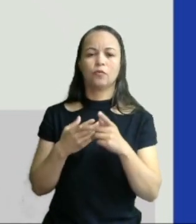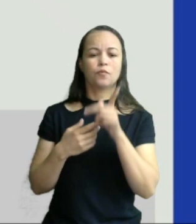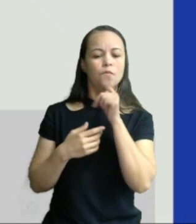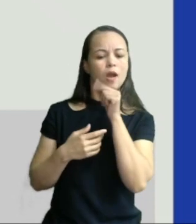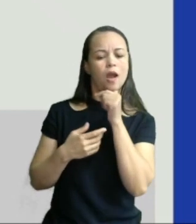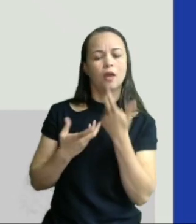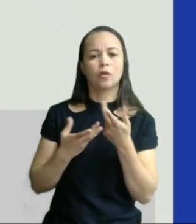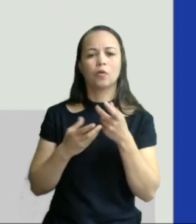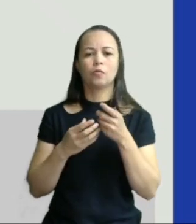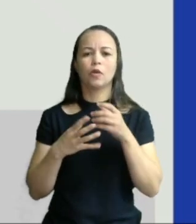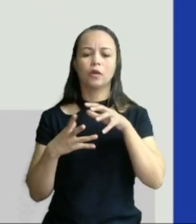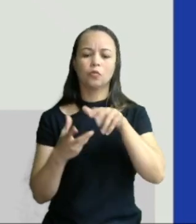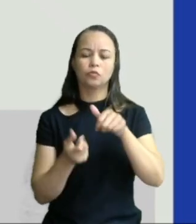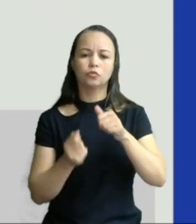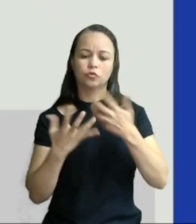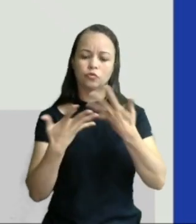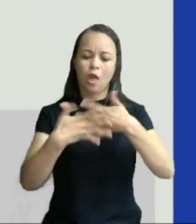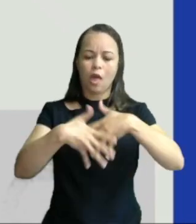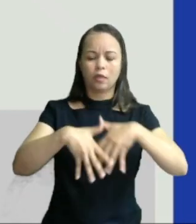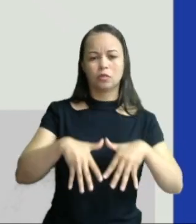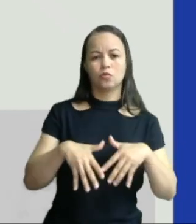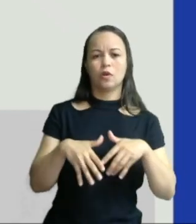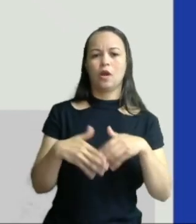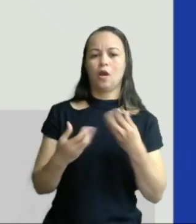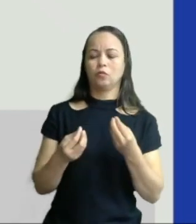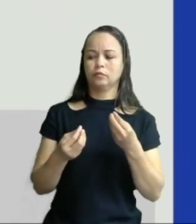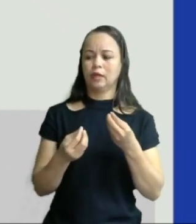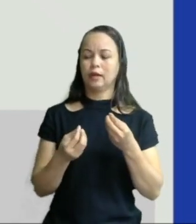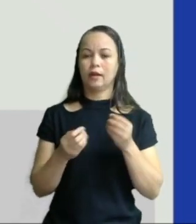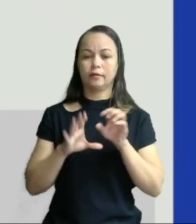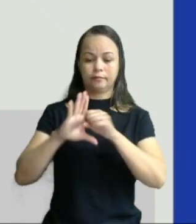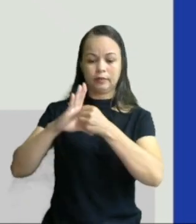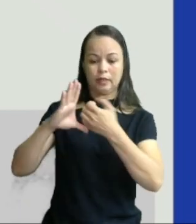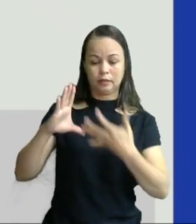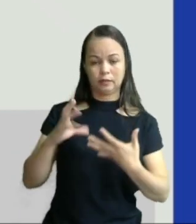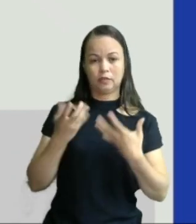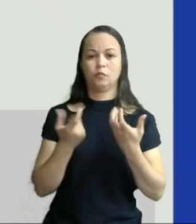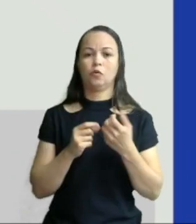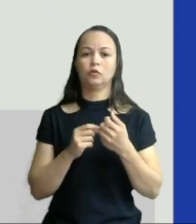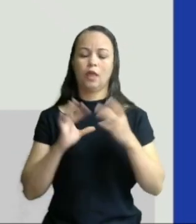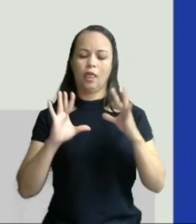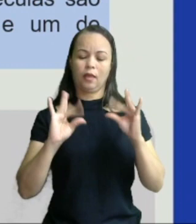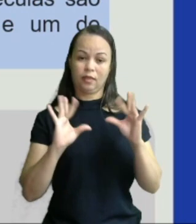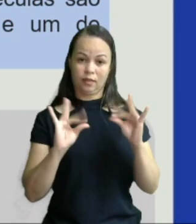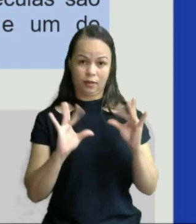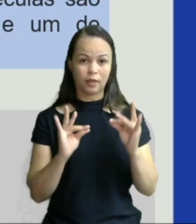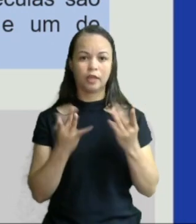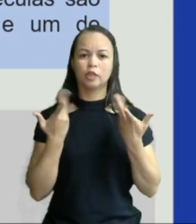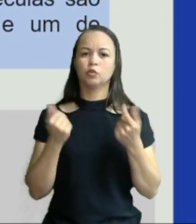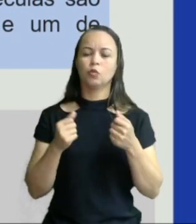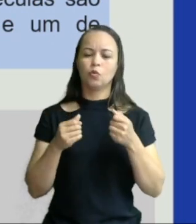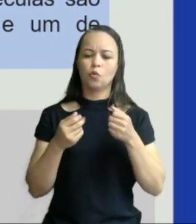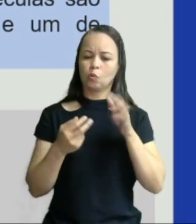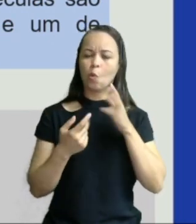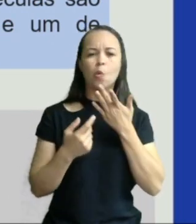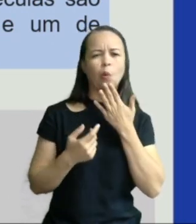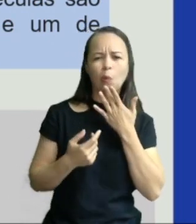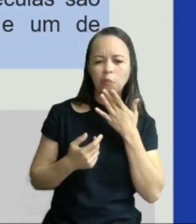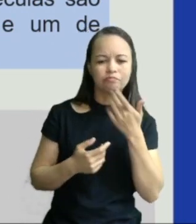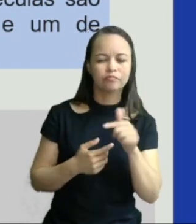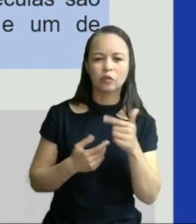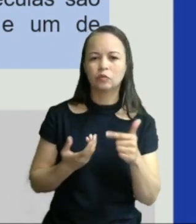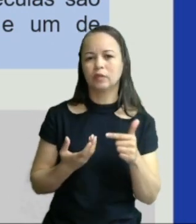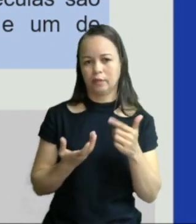natural abundante, caracterizado por ser líquido, incolor e insípido. Aí, em outro